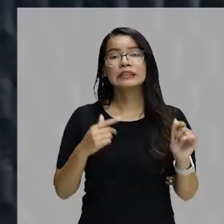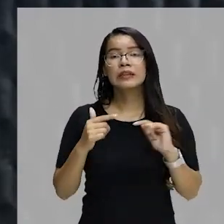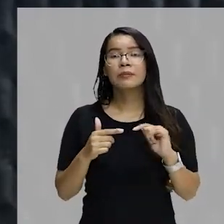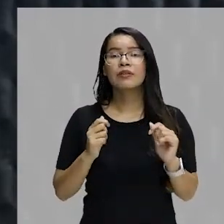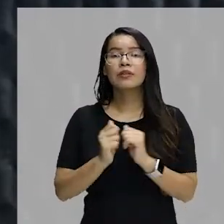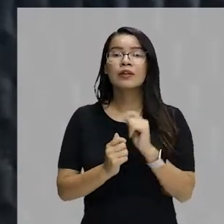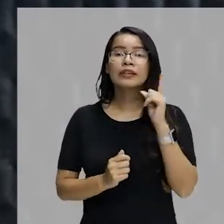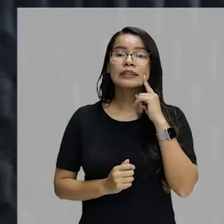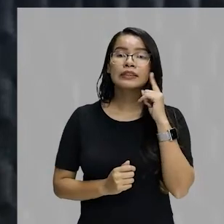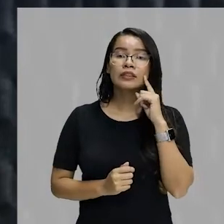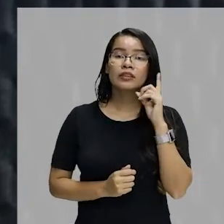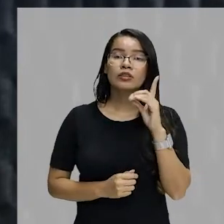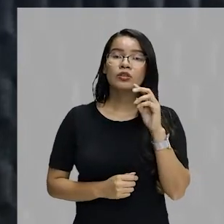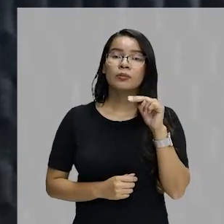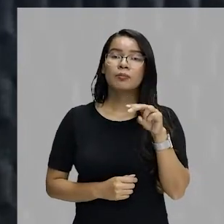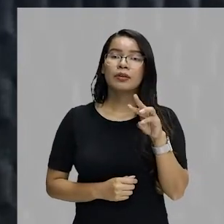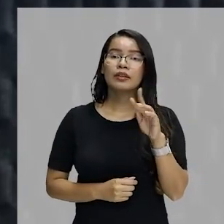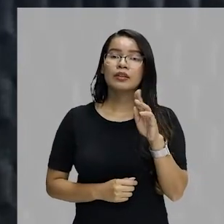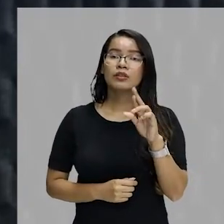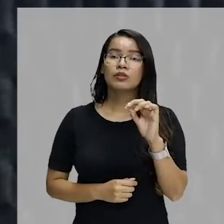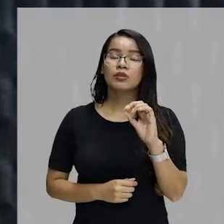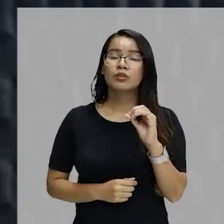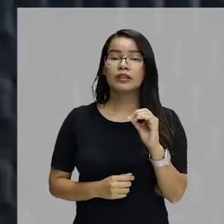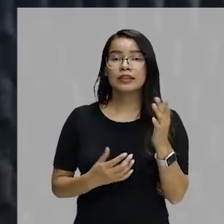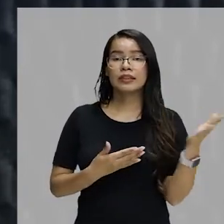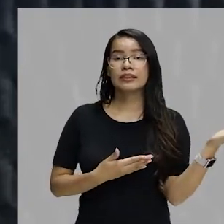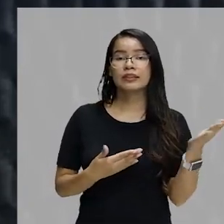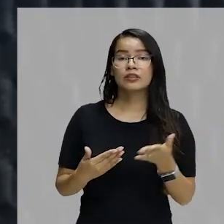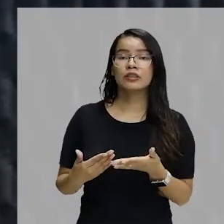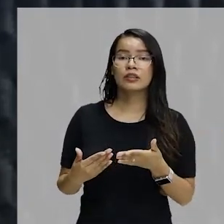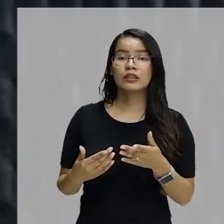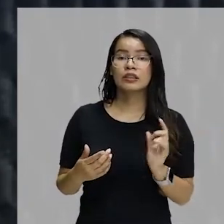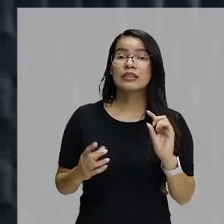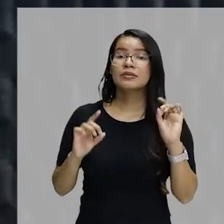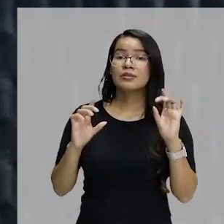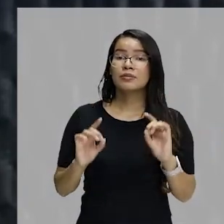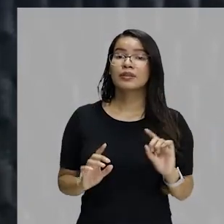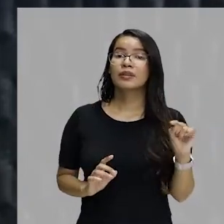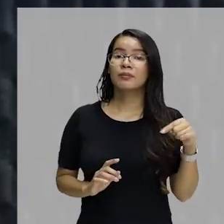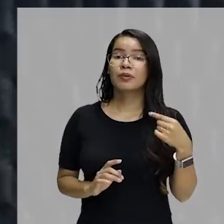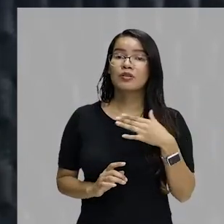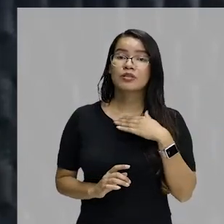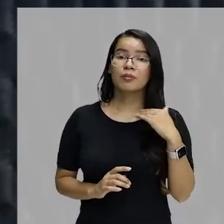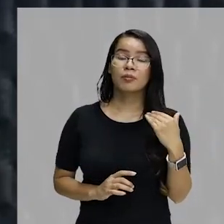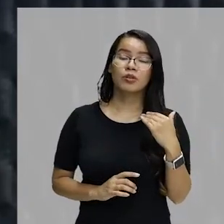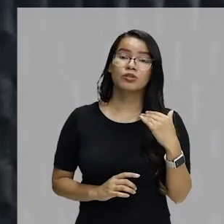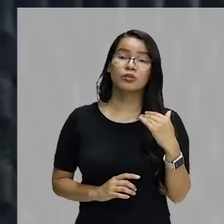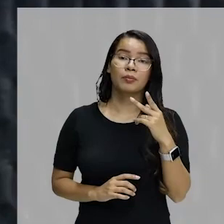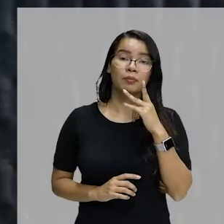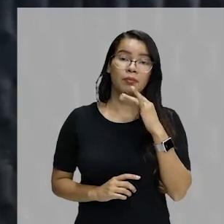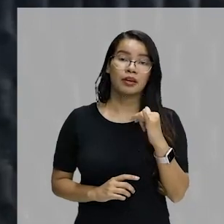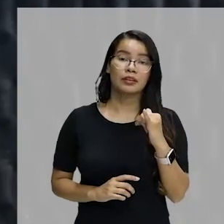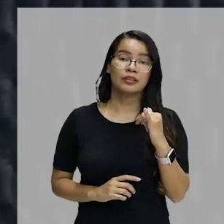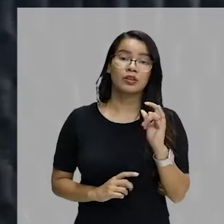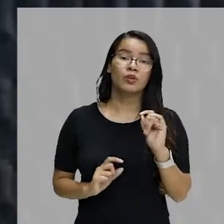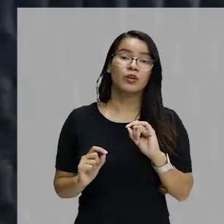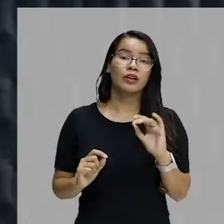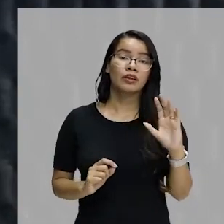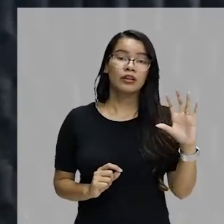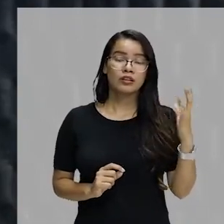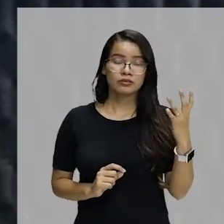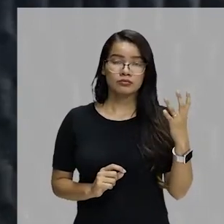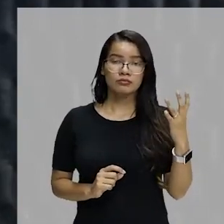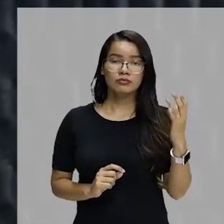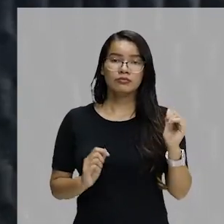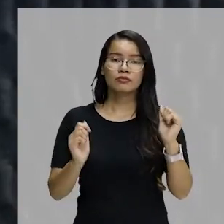com a ideia que Dom Pedro queria recolonizar o Brasil, principalmente após a morte do pai, de Dom João VI. O que ocorre?